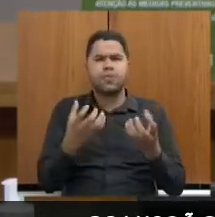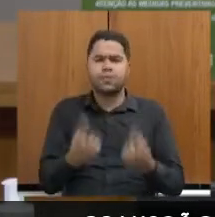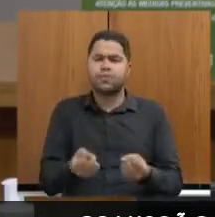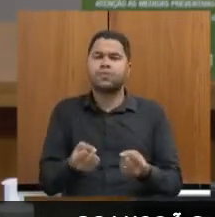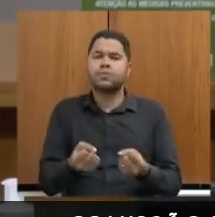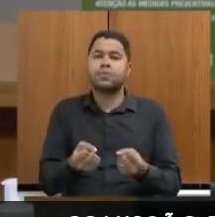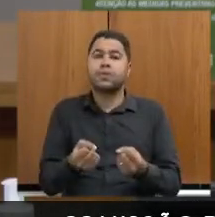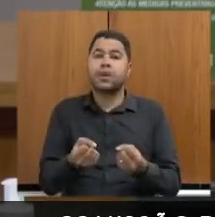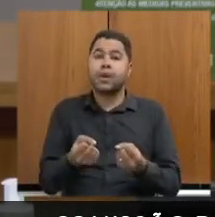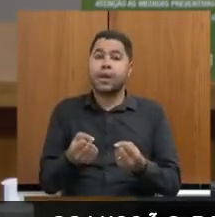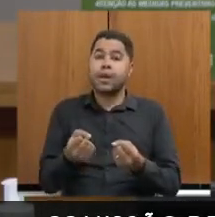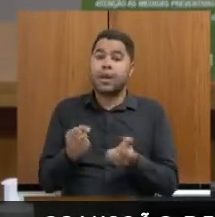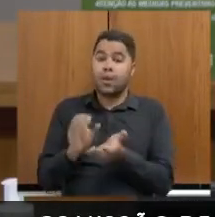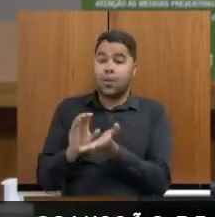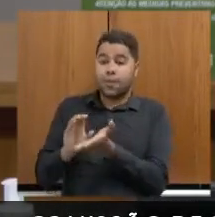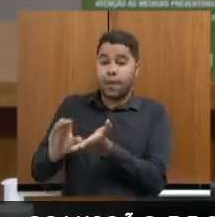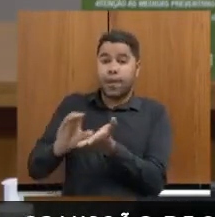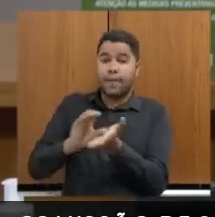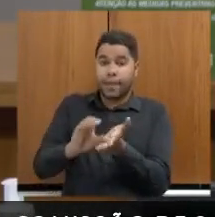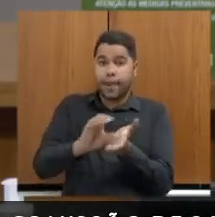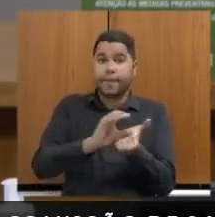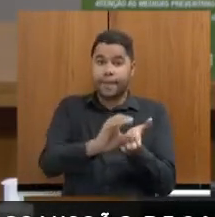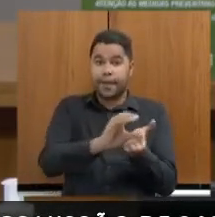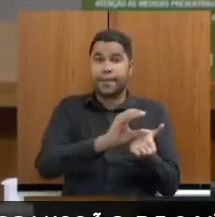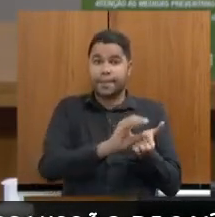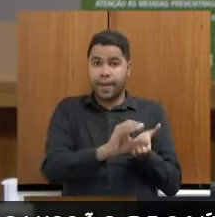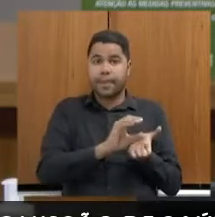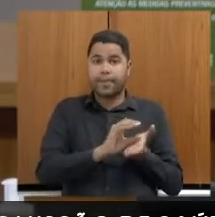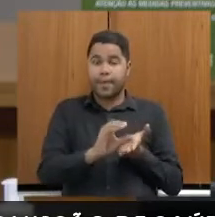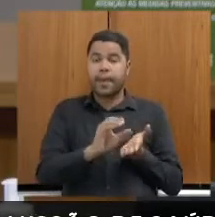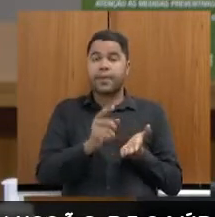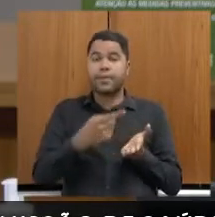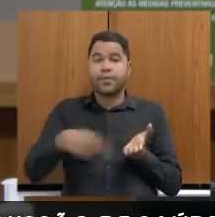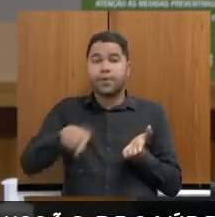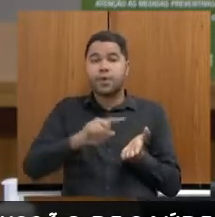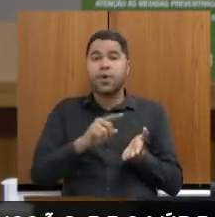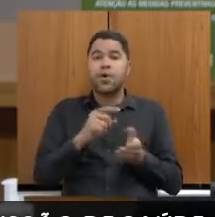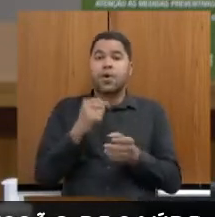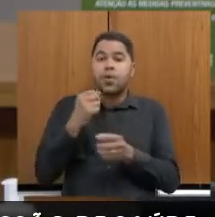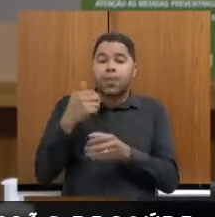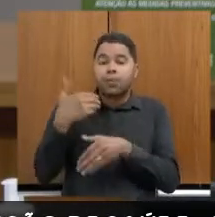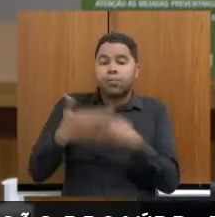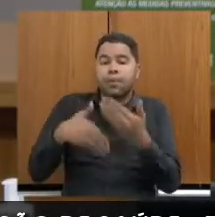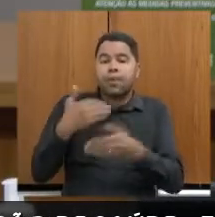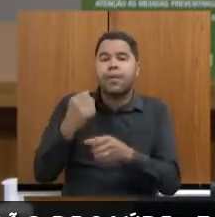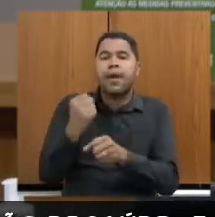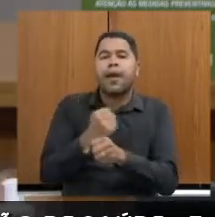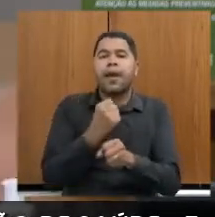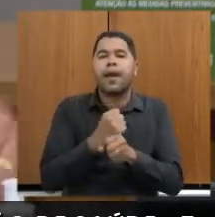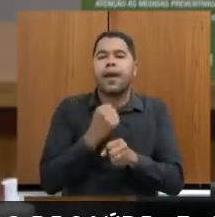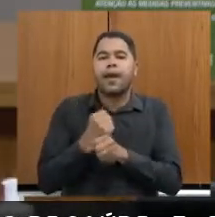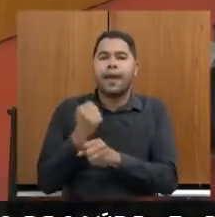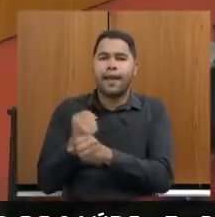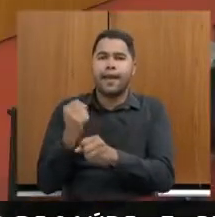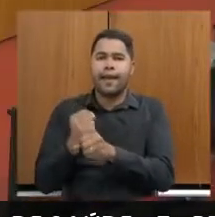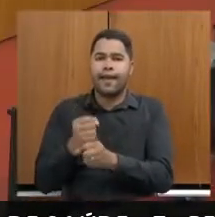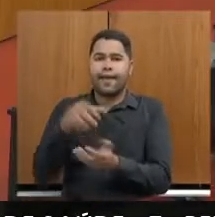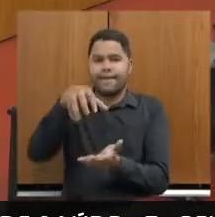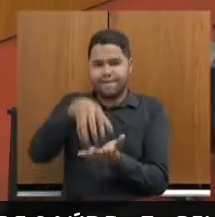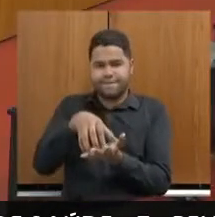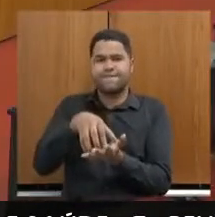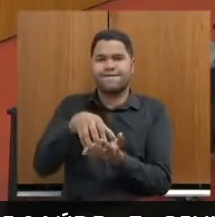ele recebe um recurso ellesperis construírem essa farmácia Ela não é uma farmácia como Aquela Farmácia